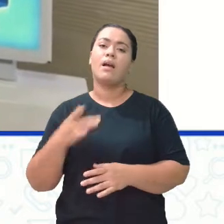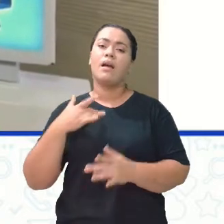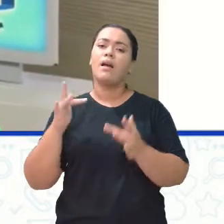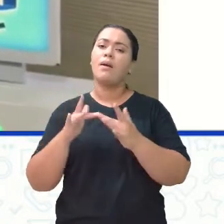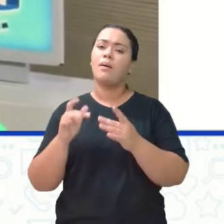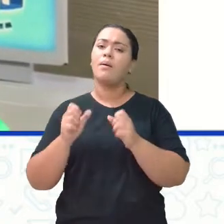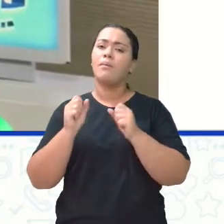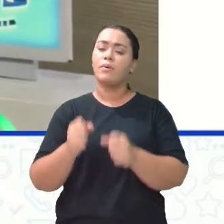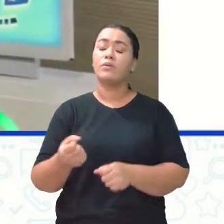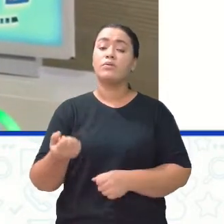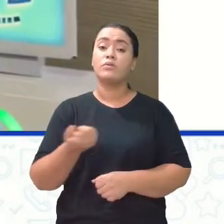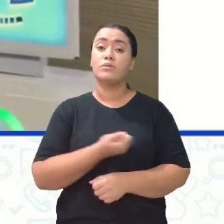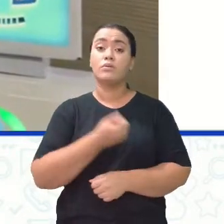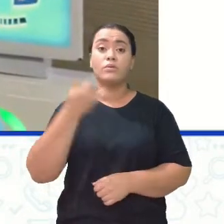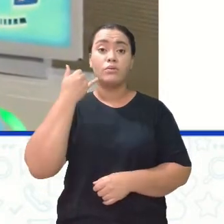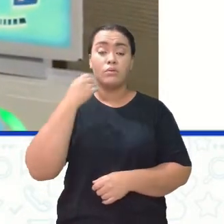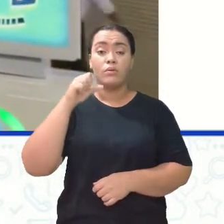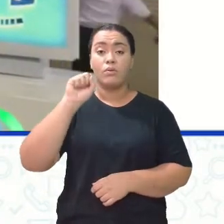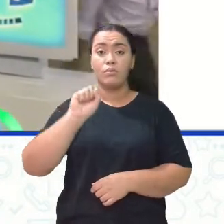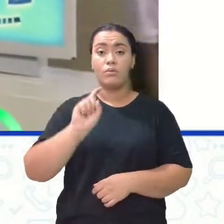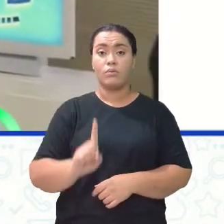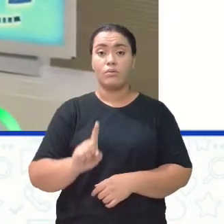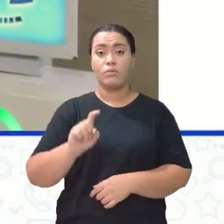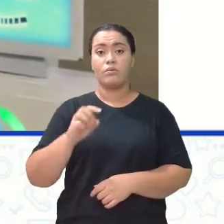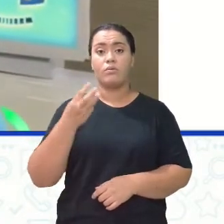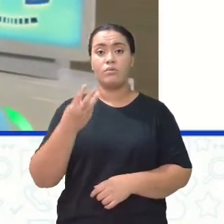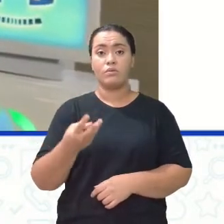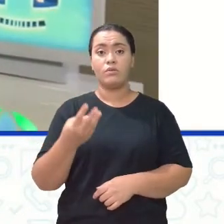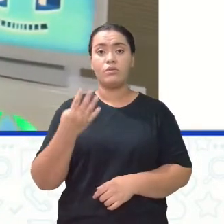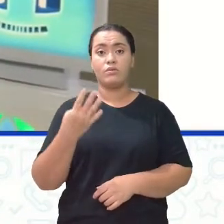a gente pelo telefone